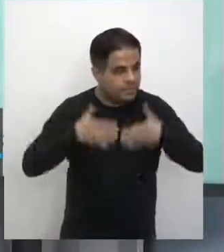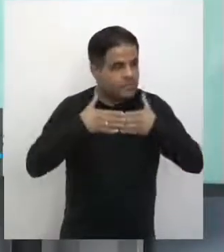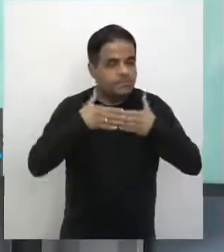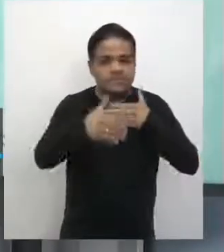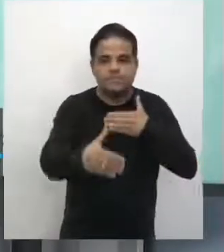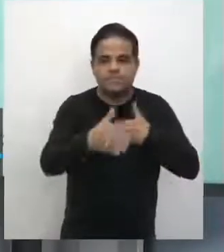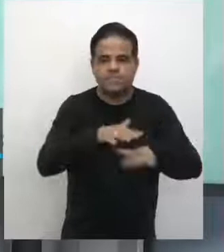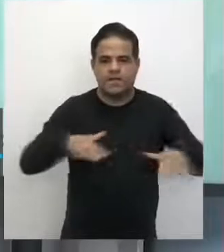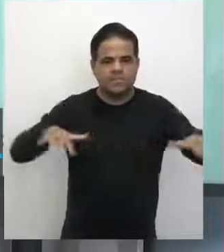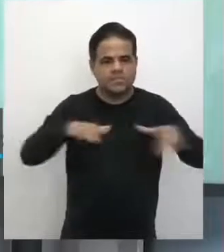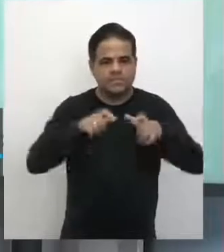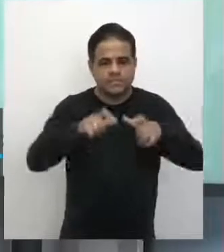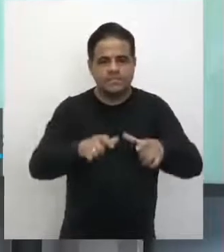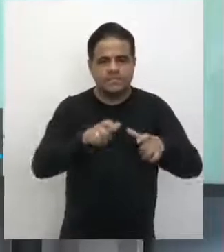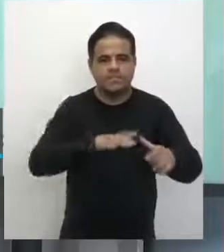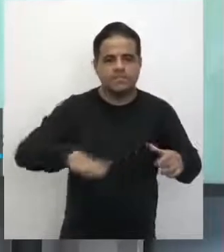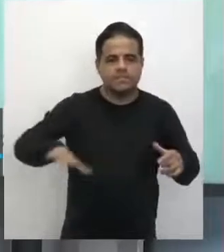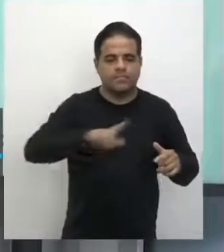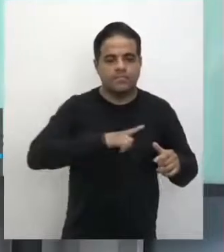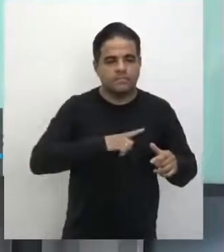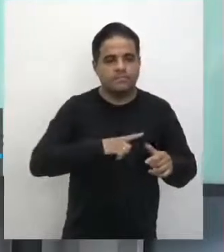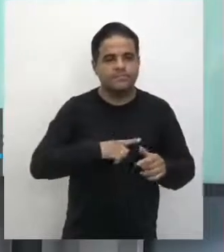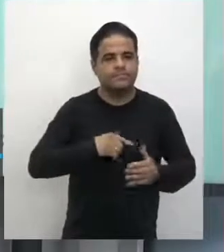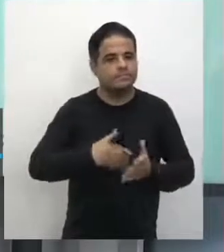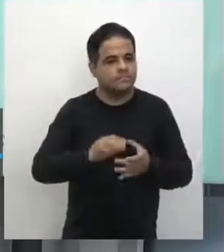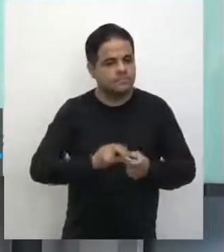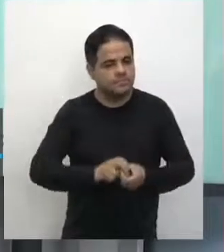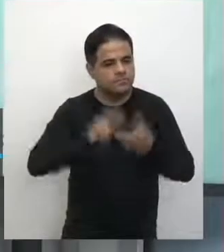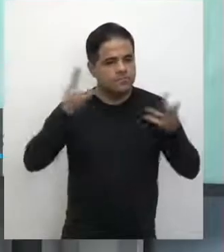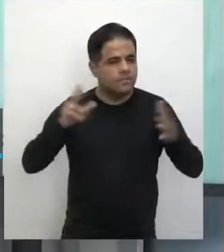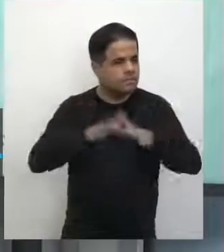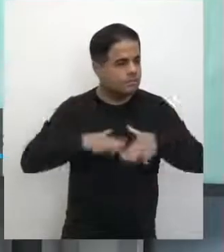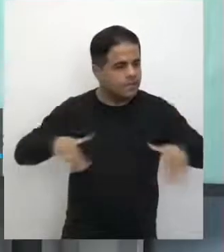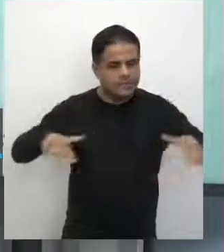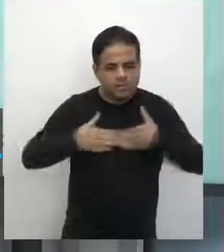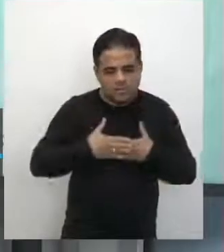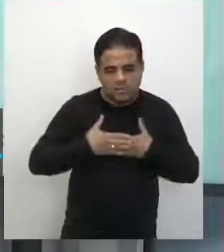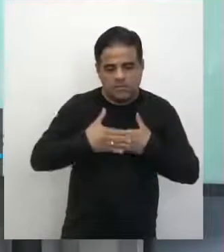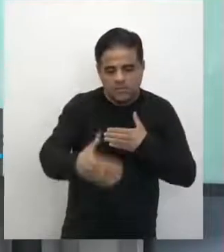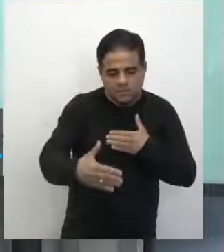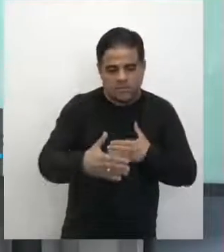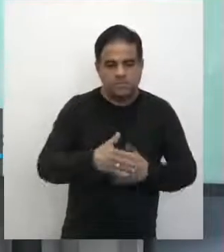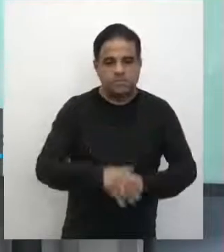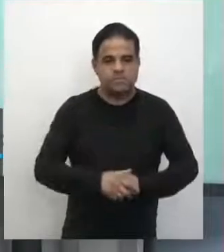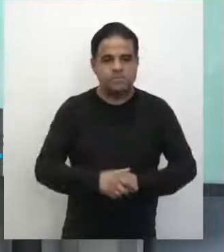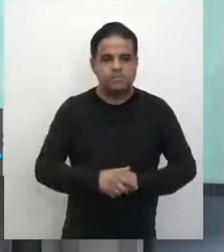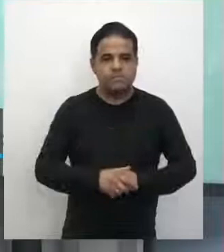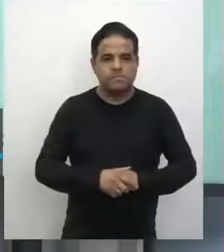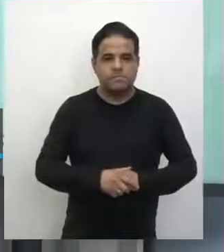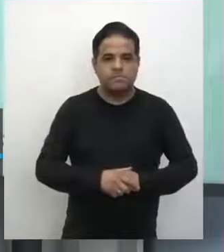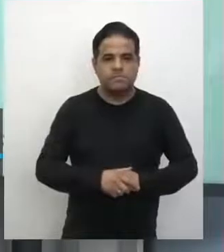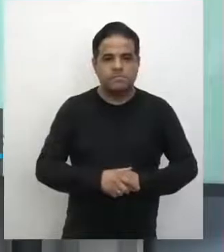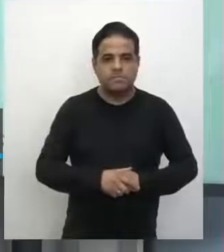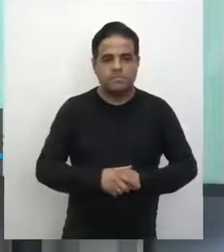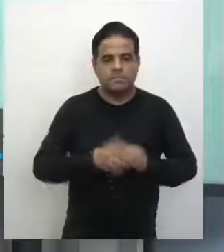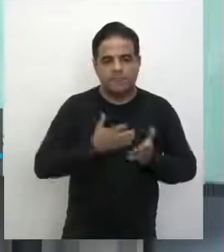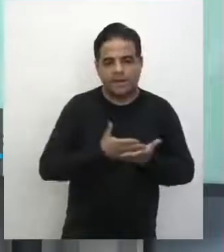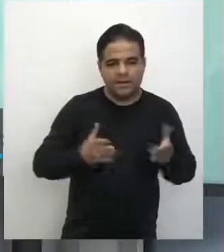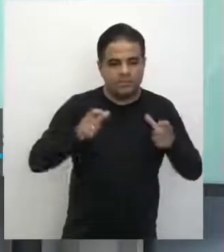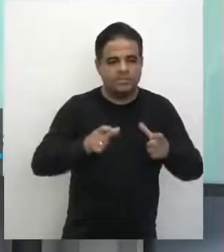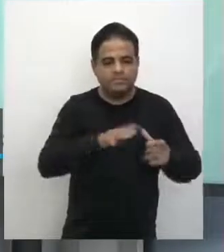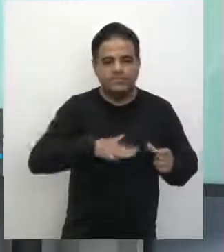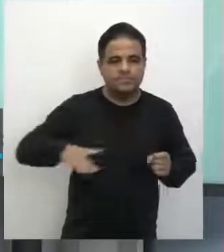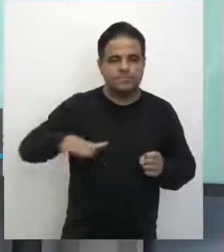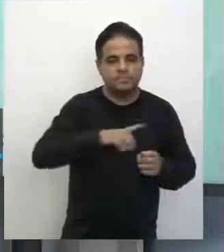esse interesse, né, em tornar independente esta região. E tem outras regiões aí, a gente só vai mostrar algumas porque o tempo